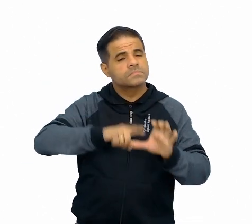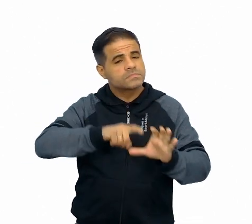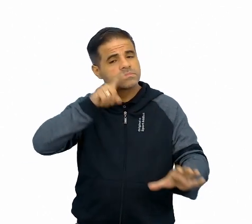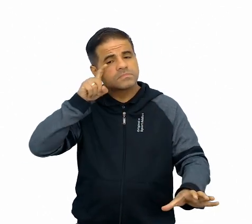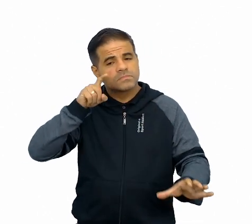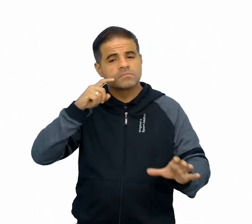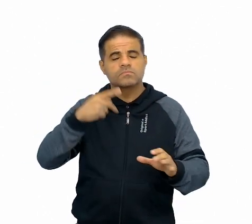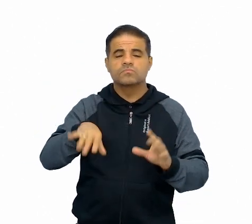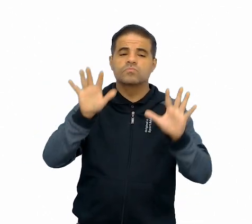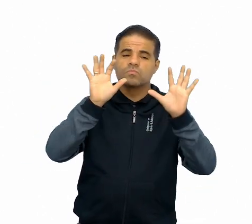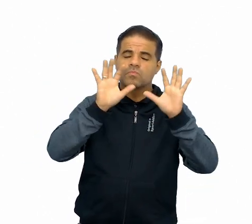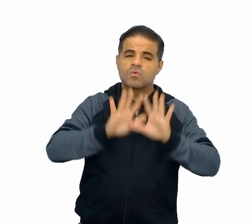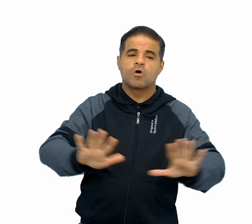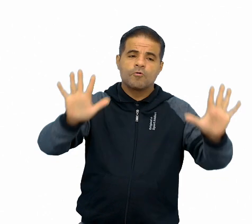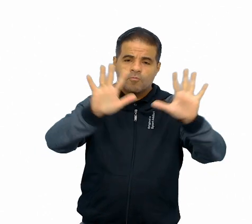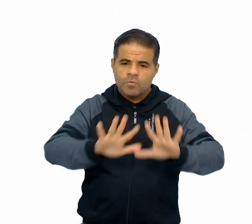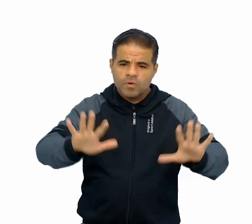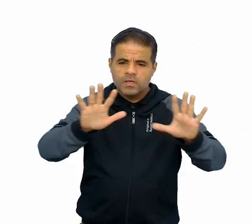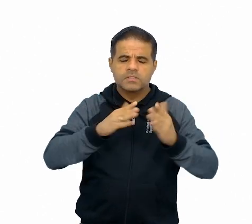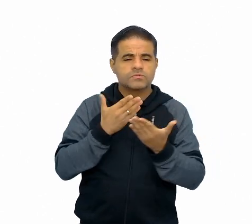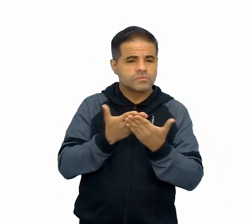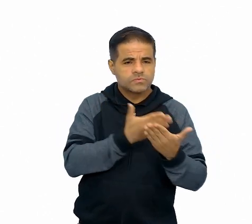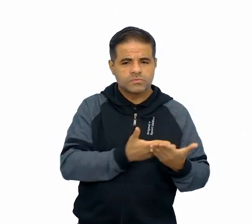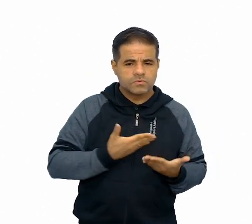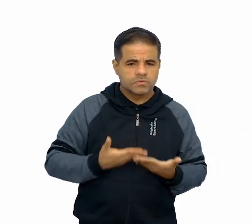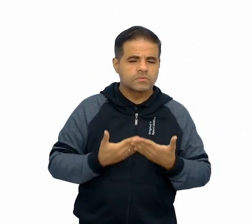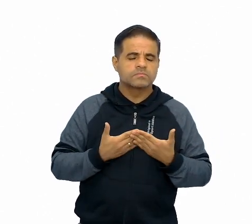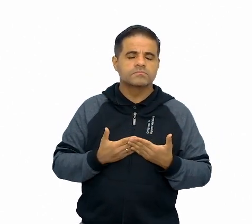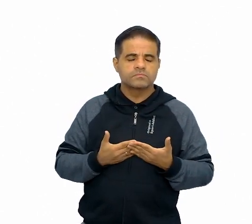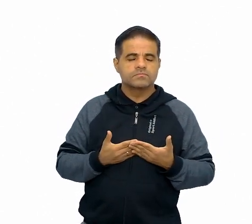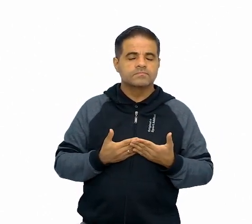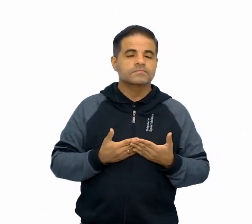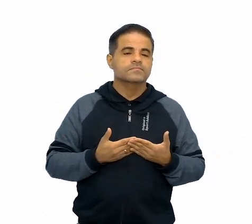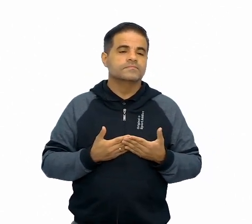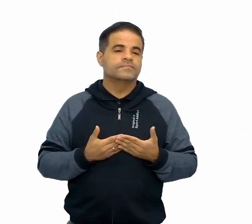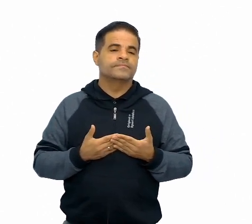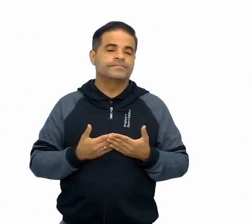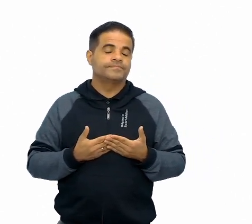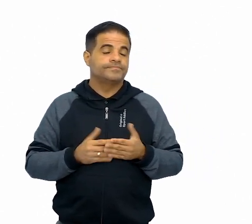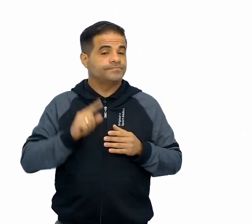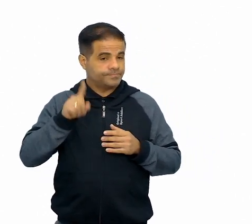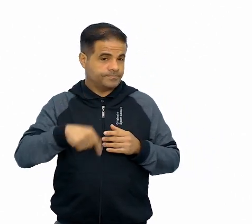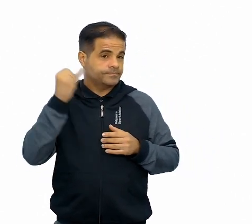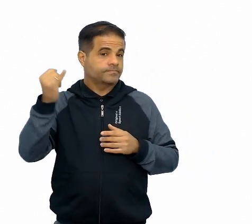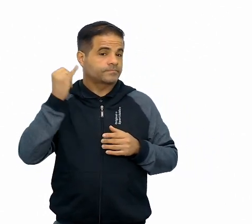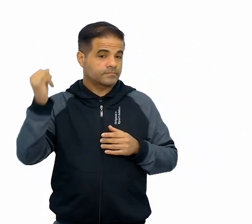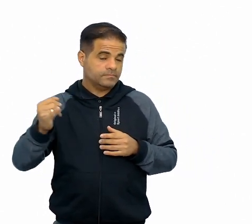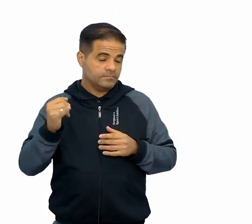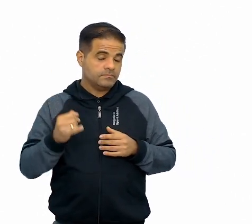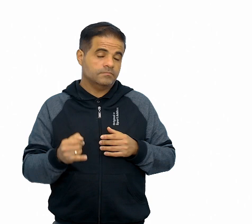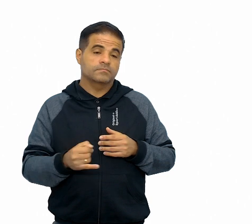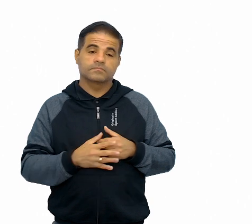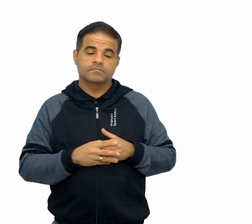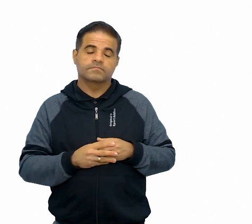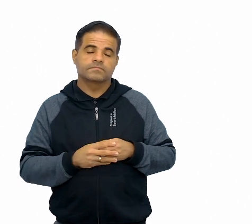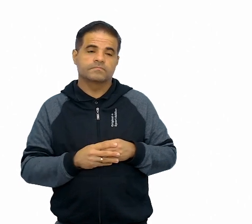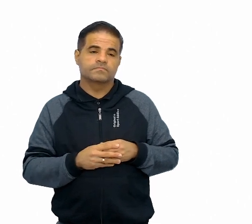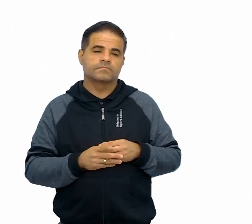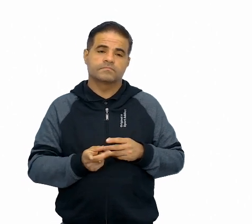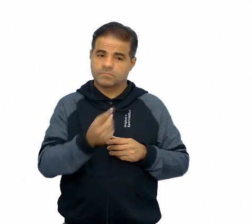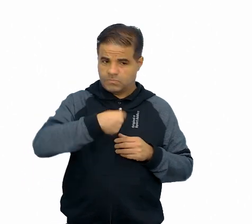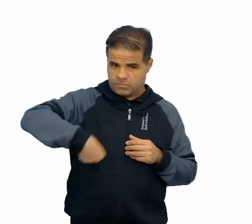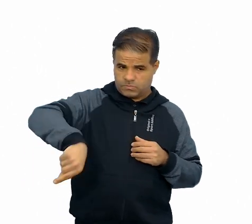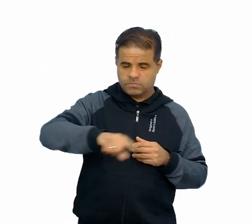aí da afluência dos estudantes. É importante que